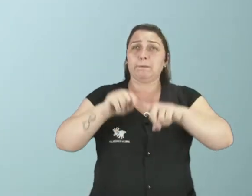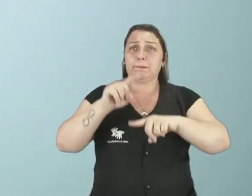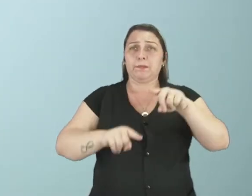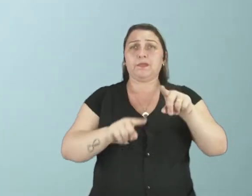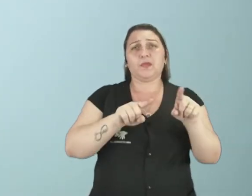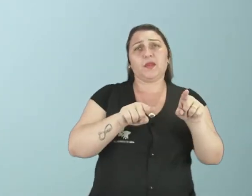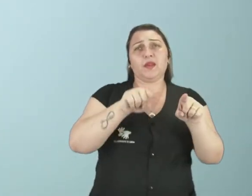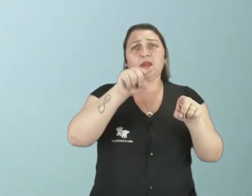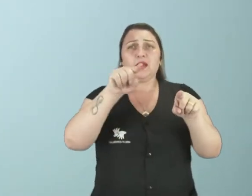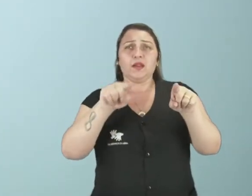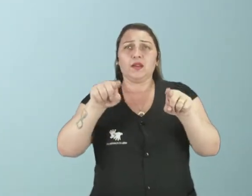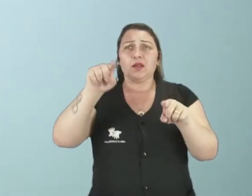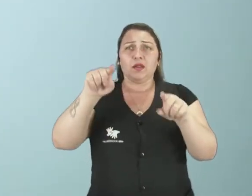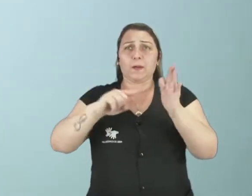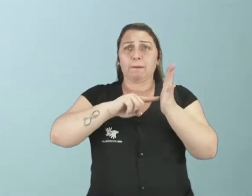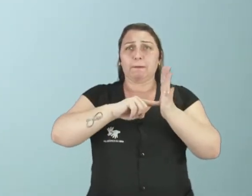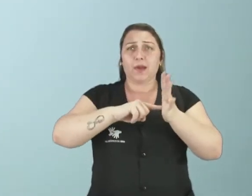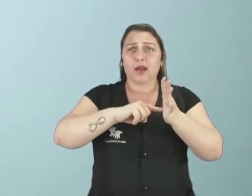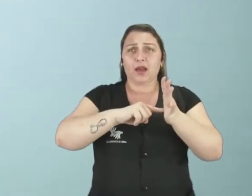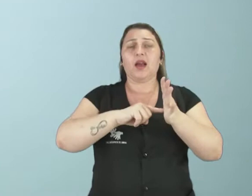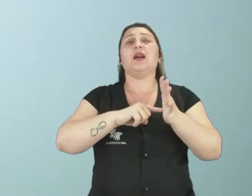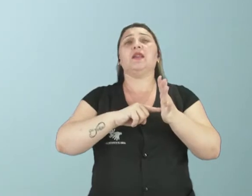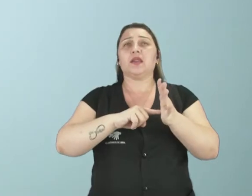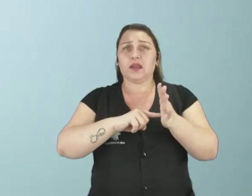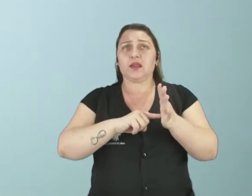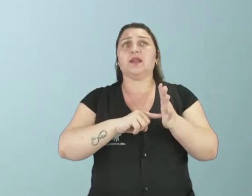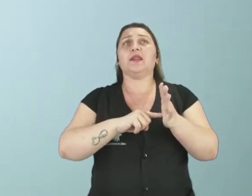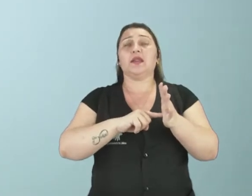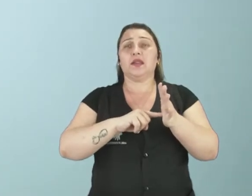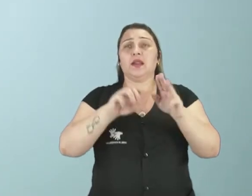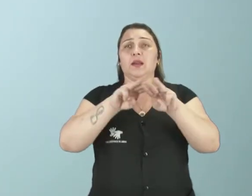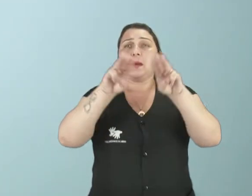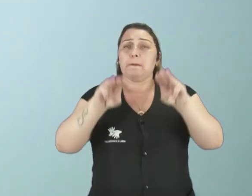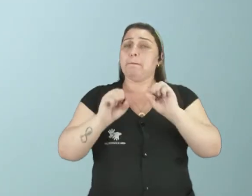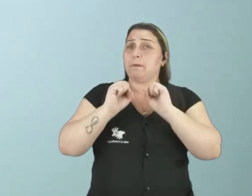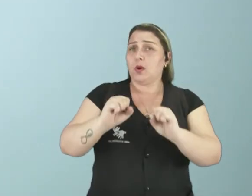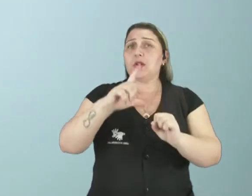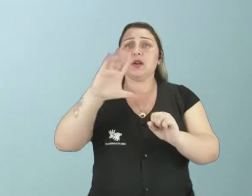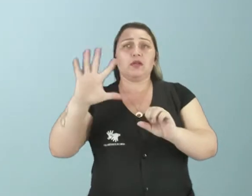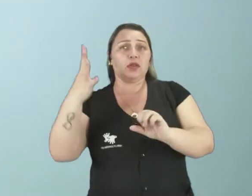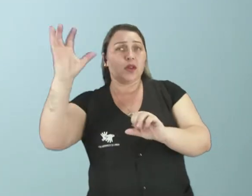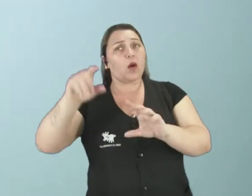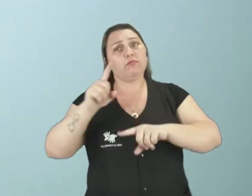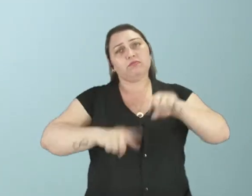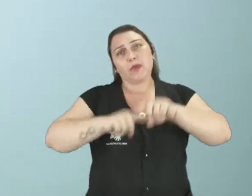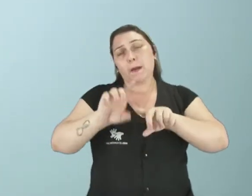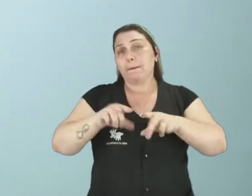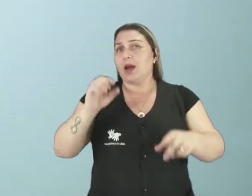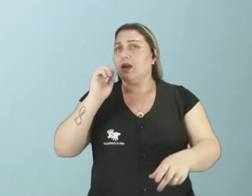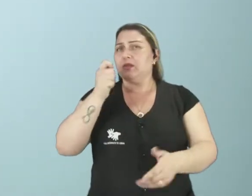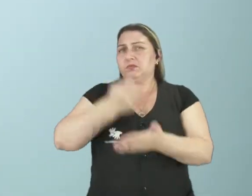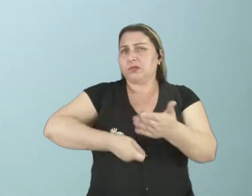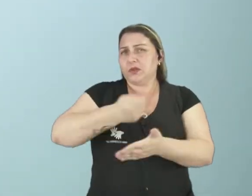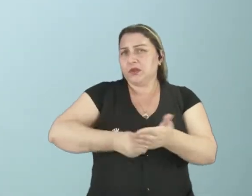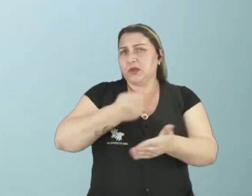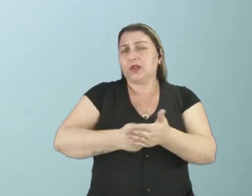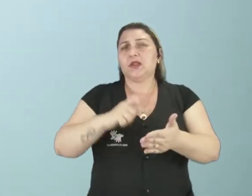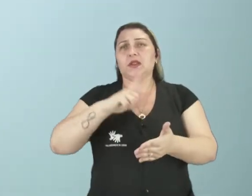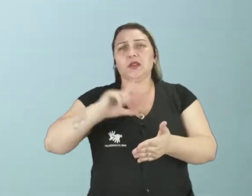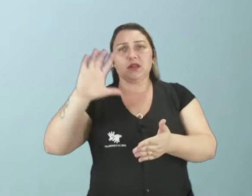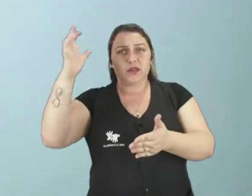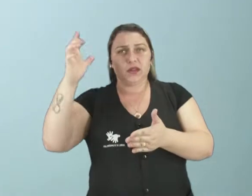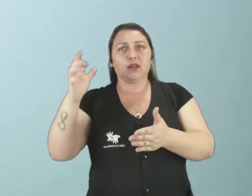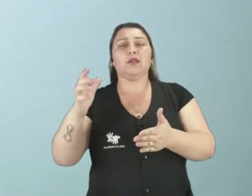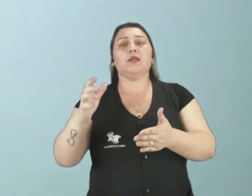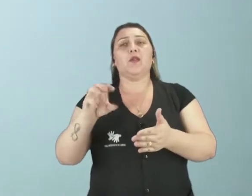de ondas mecânicas, e essas eletromagnéticas é aquelas que podem ocorrer em meios materiais, mas isso não é uma obrigação, elas podem ocorrer também no